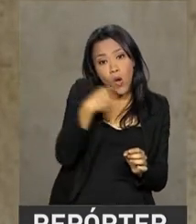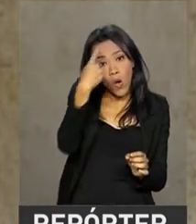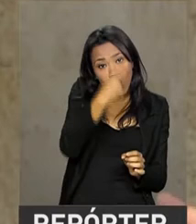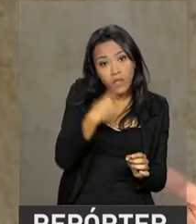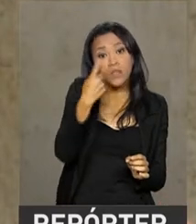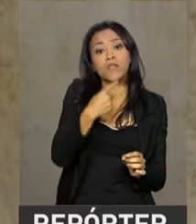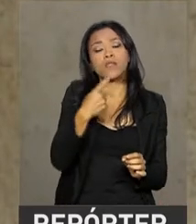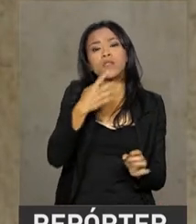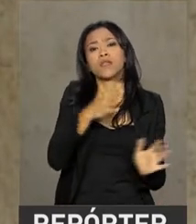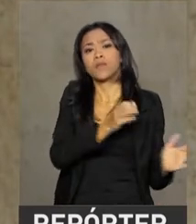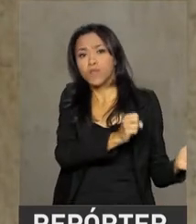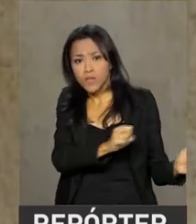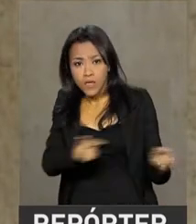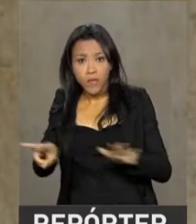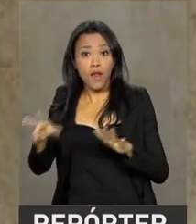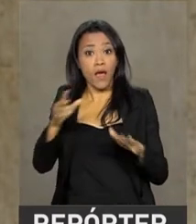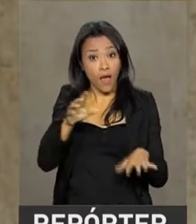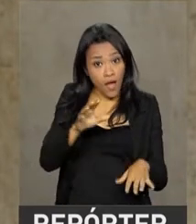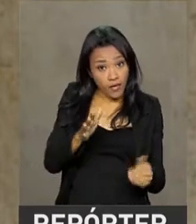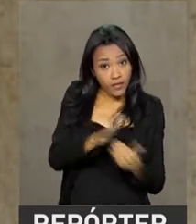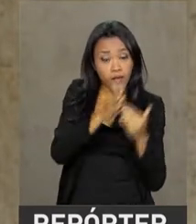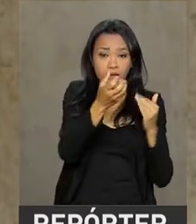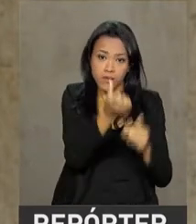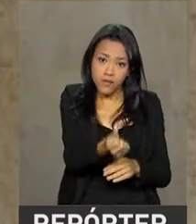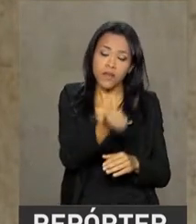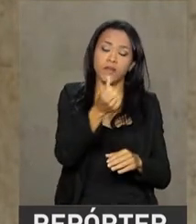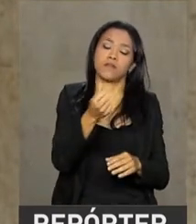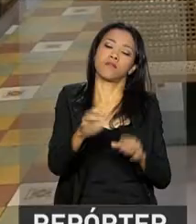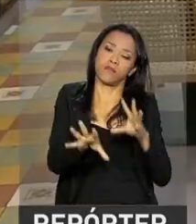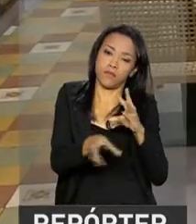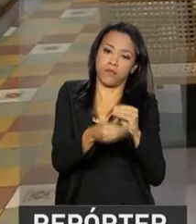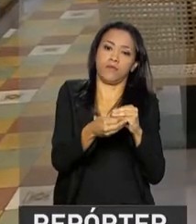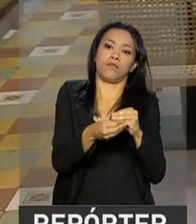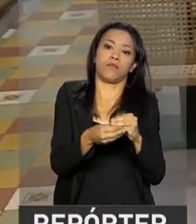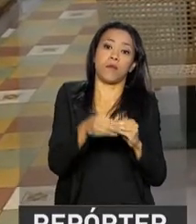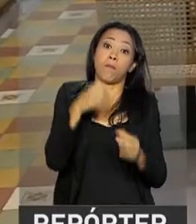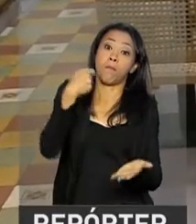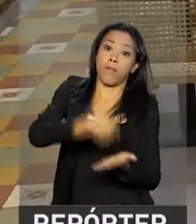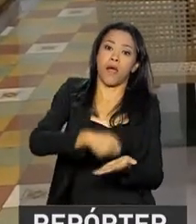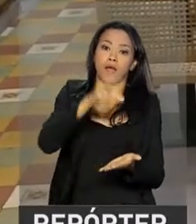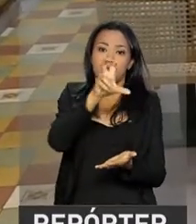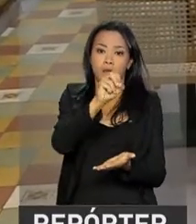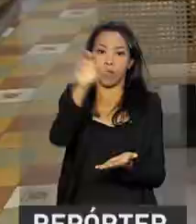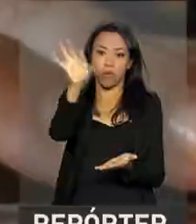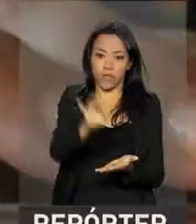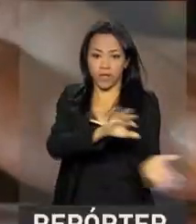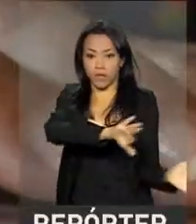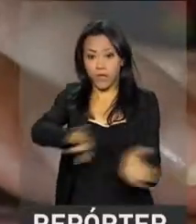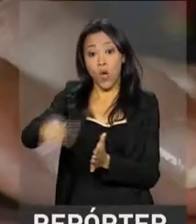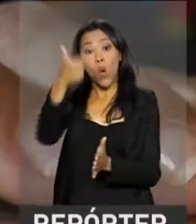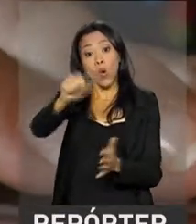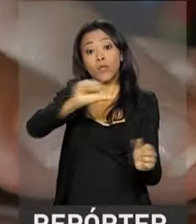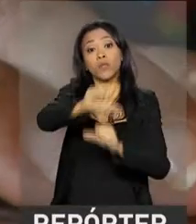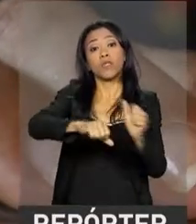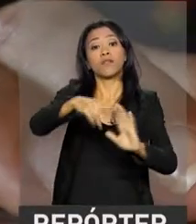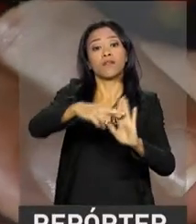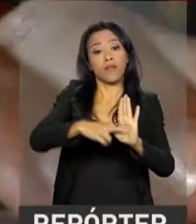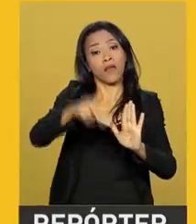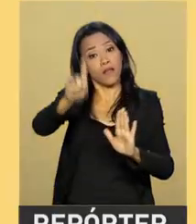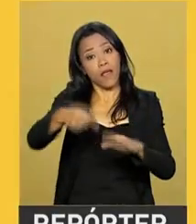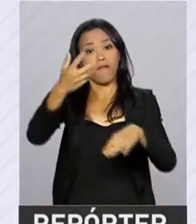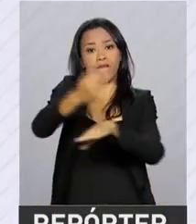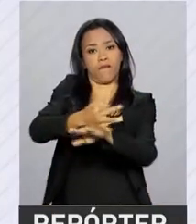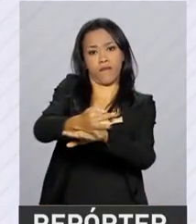extras semanais pagas com acréscimo de 50% outra mudança está nas férias para quem tem trabalho parcial